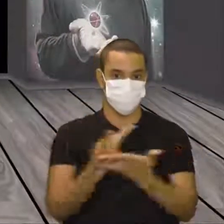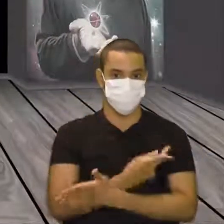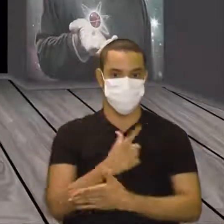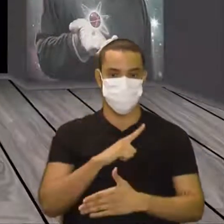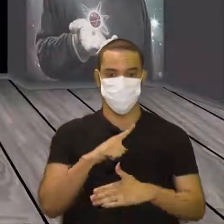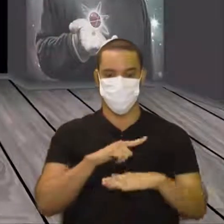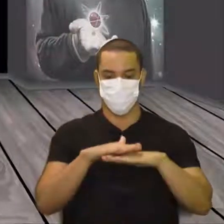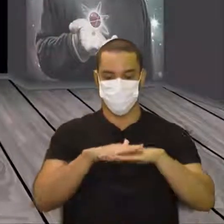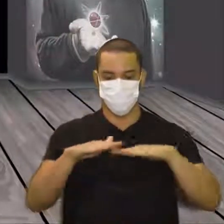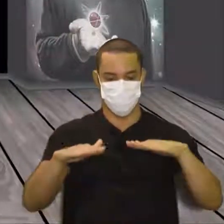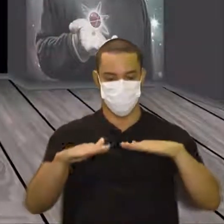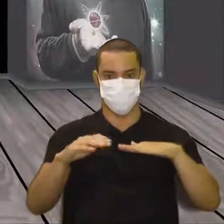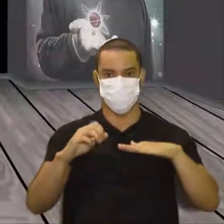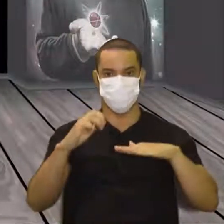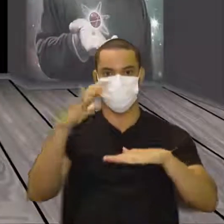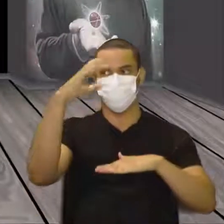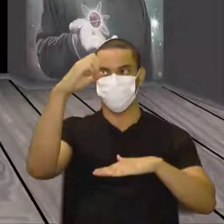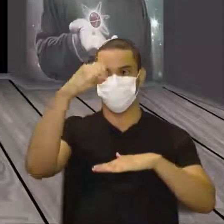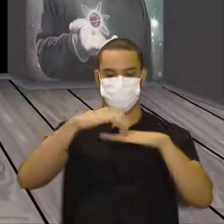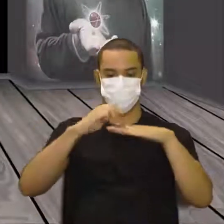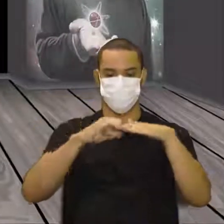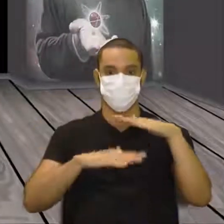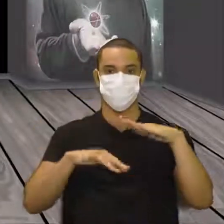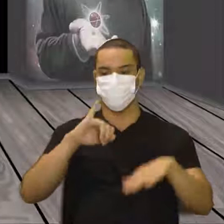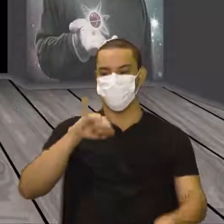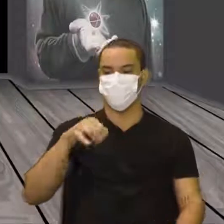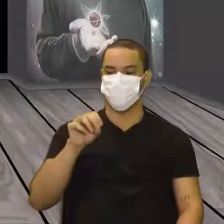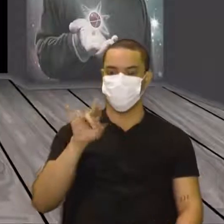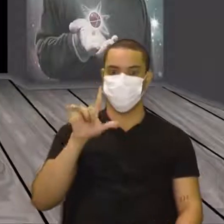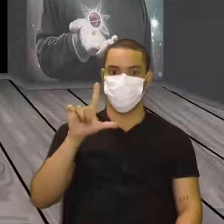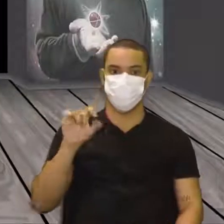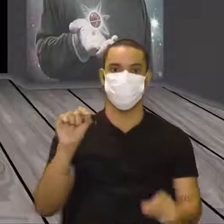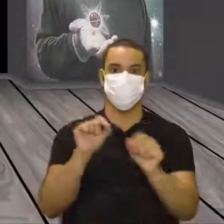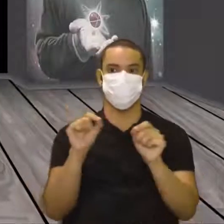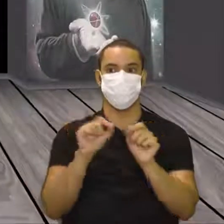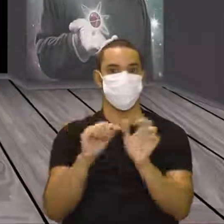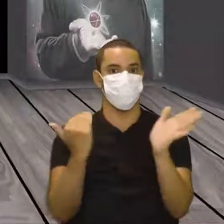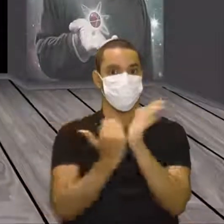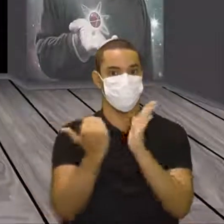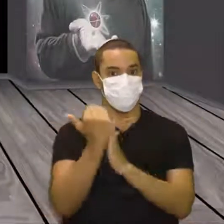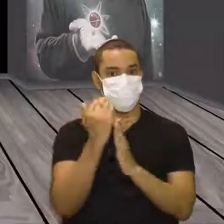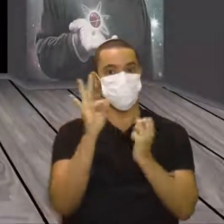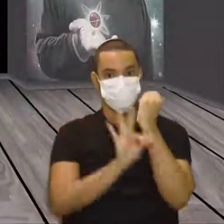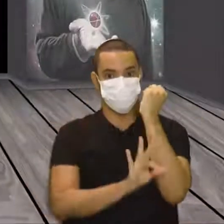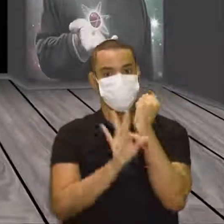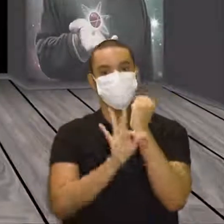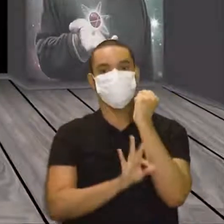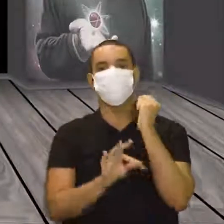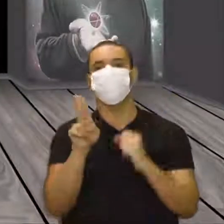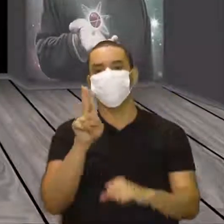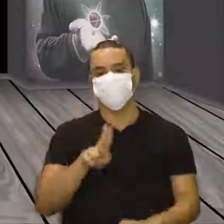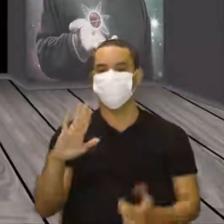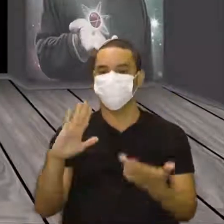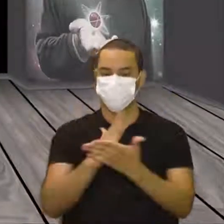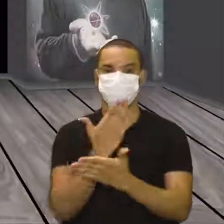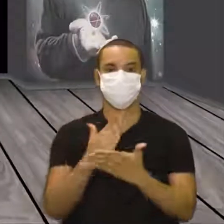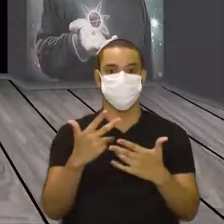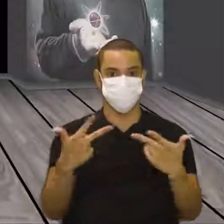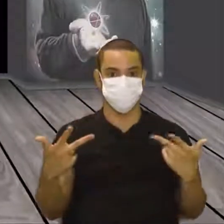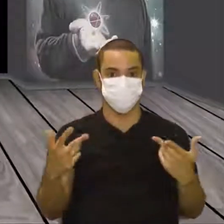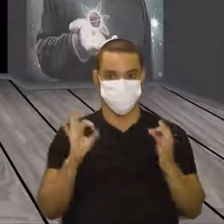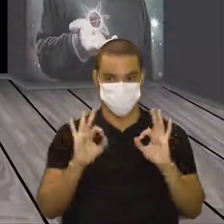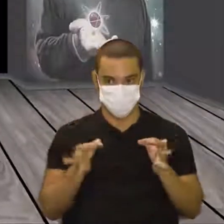uma dissipação de energia por efeito Joule, que é energia térmica que vai fazer com que aumente a temperatura ali, e isso é utilizado em algumas coisas,